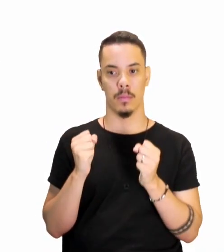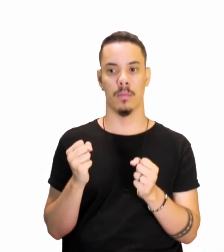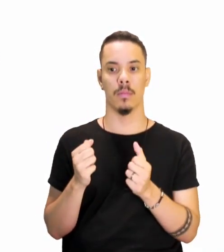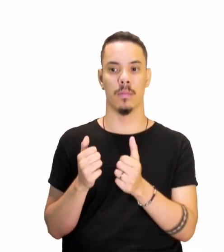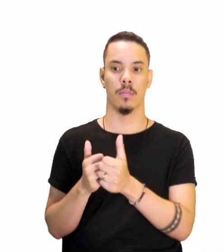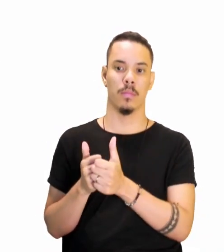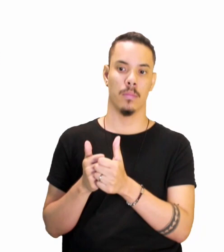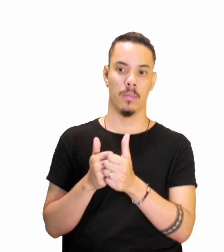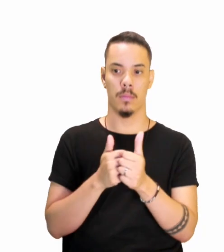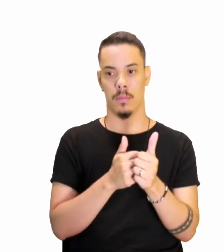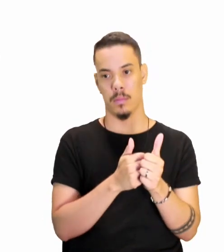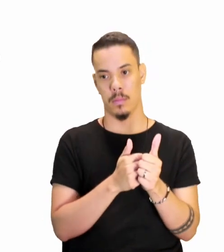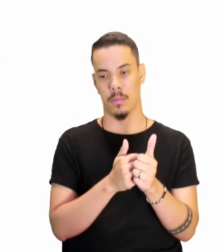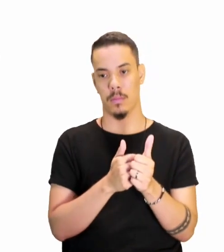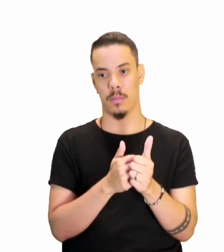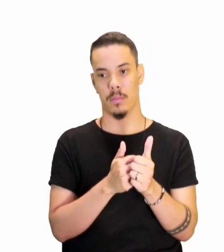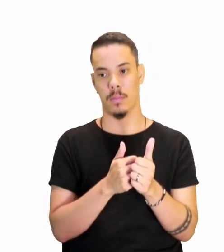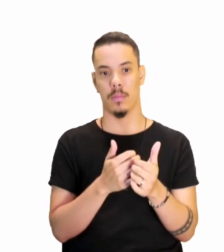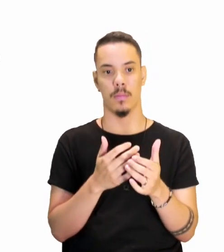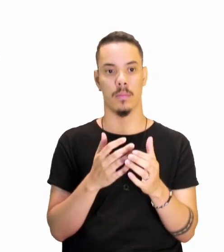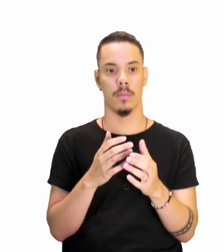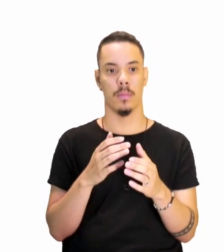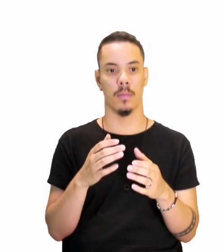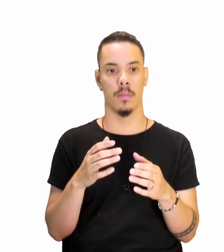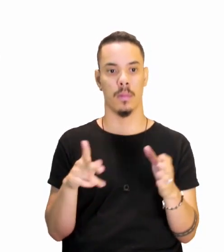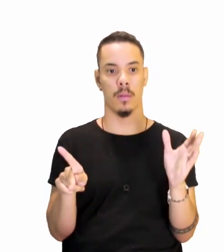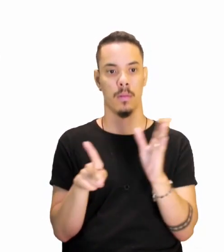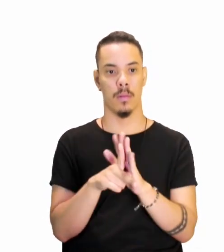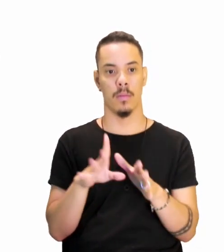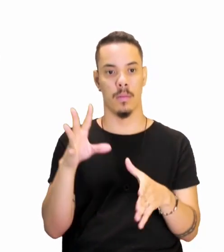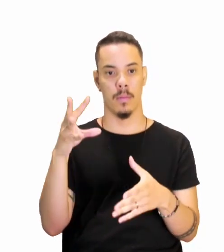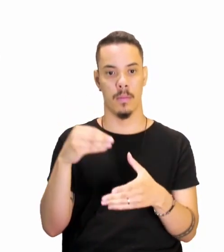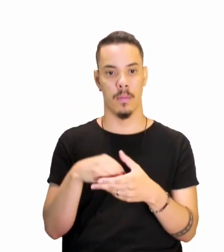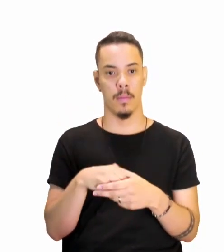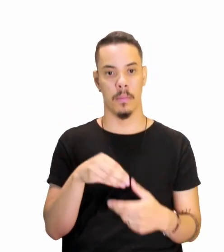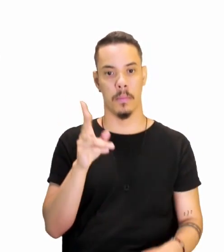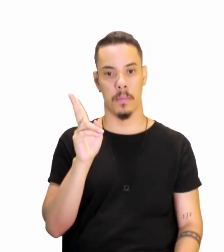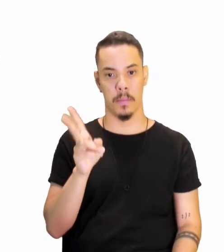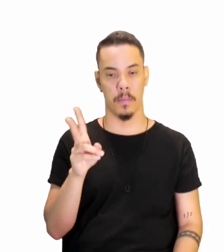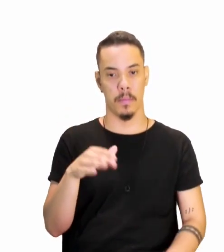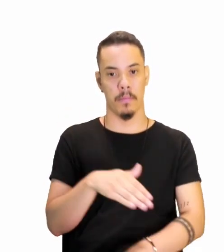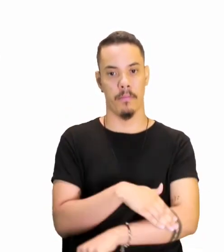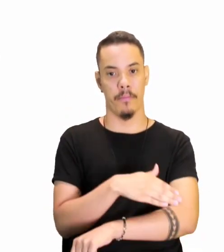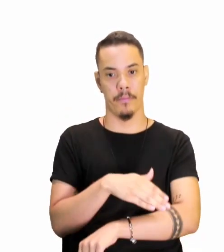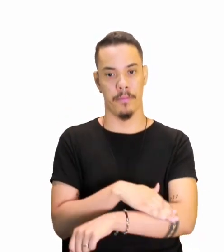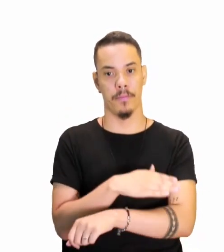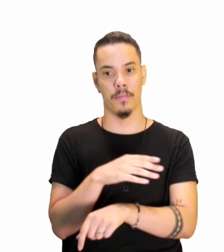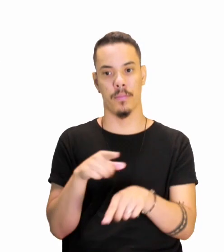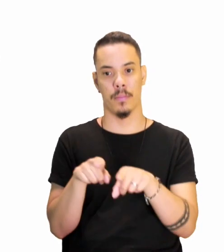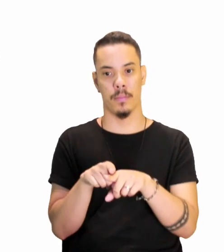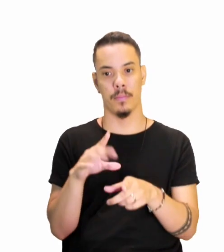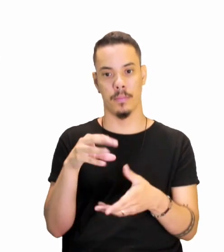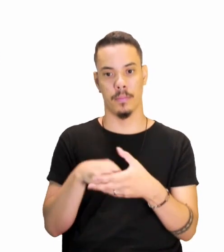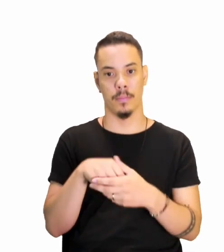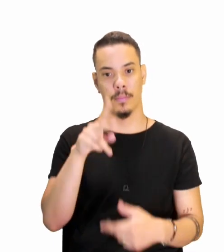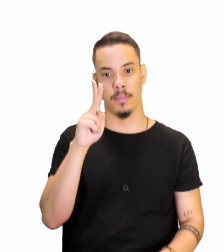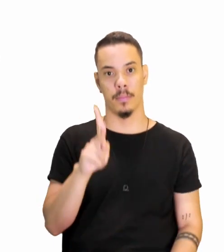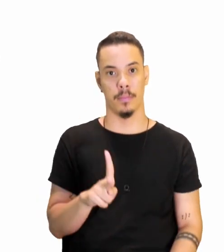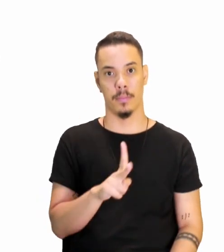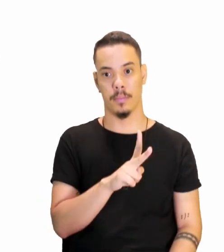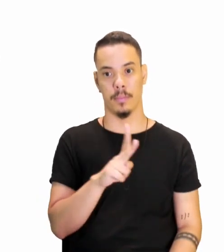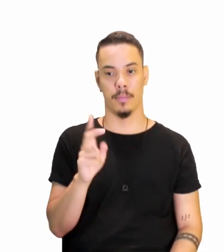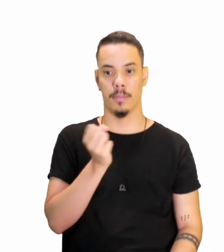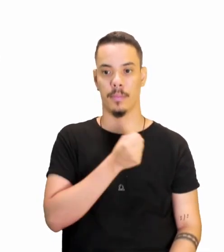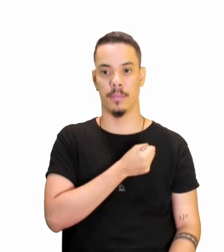pode dirija-se ao escritório dos mesmos na Rua da Fonte dos Padres,